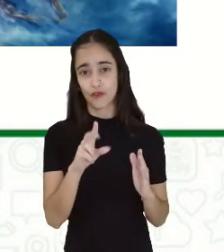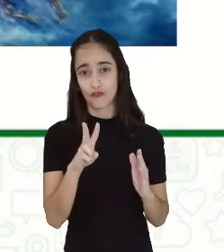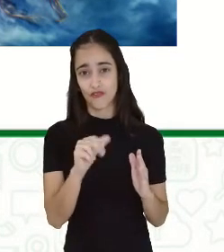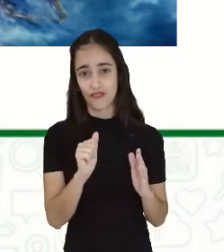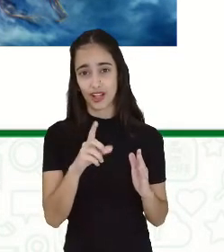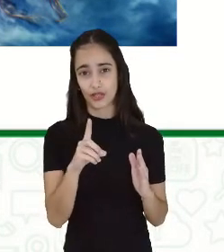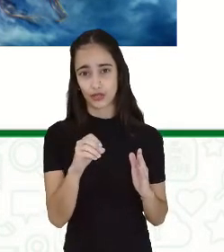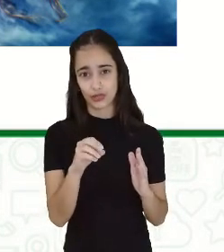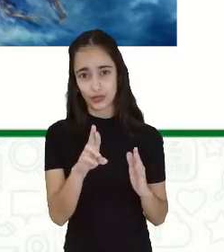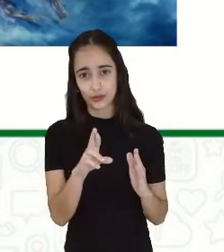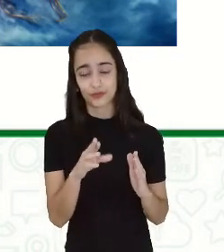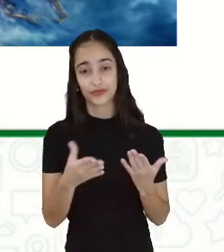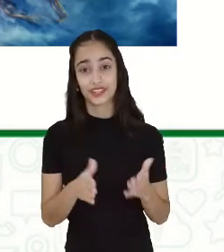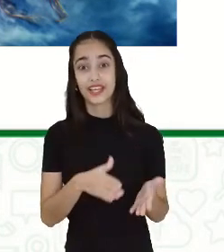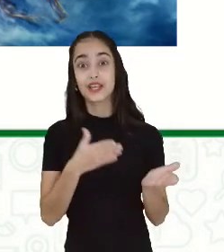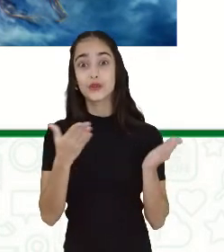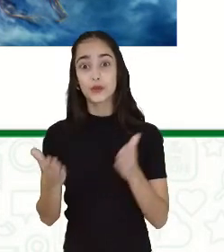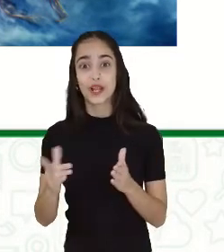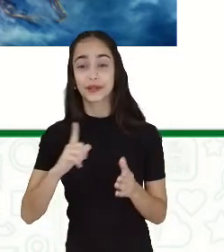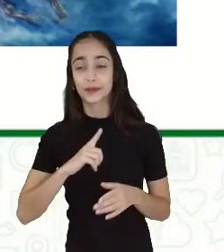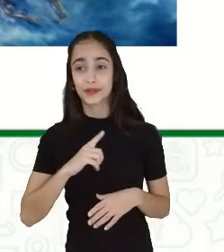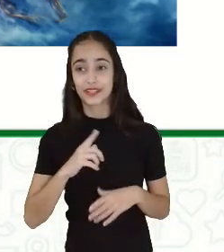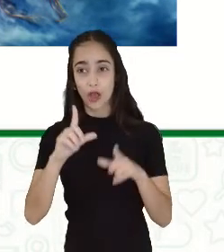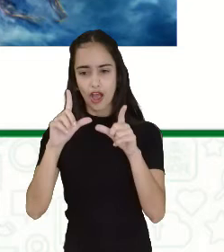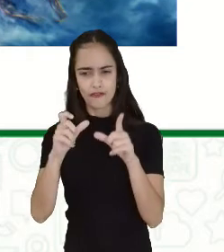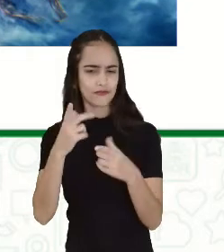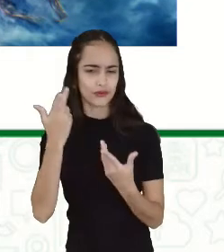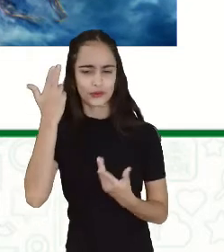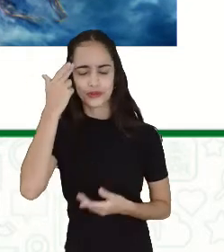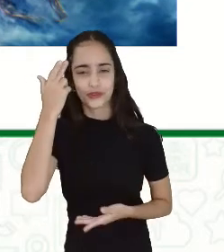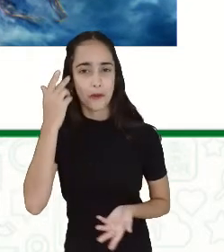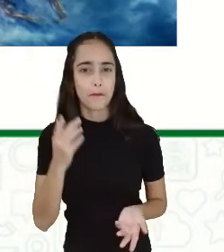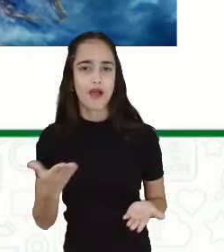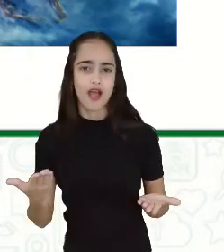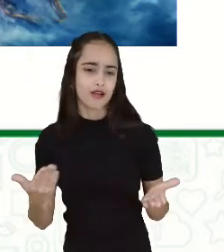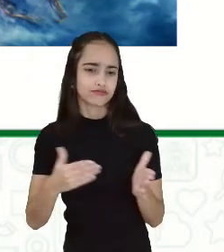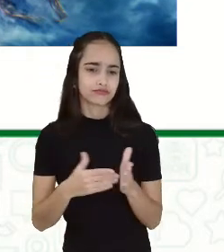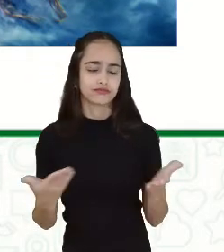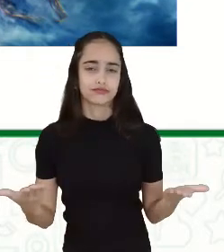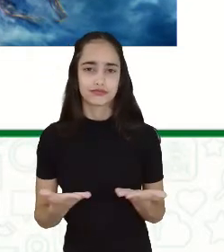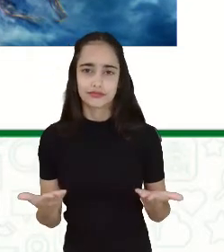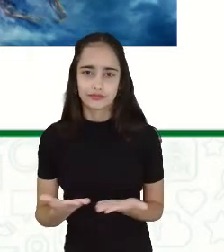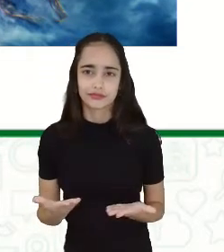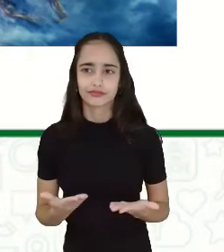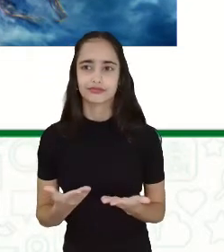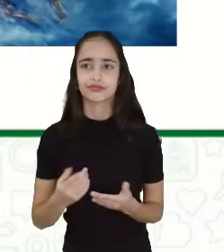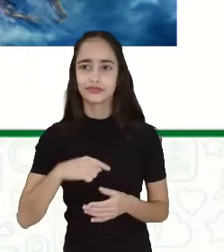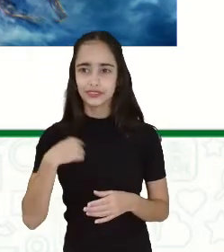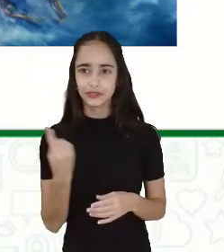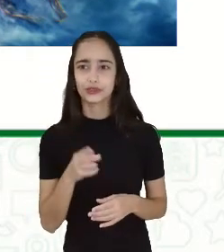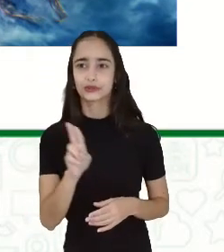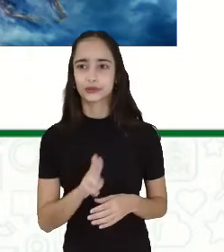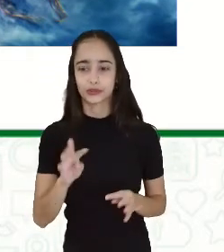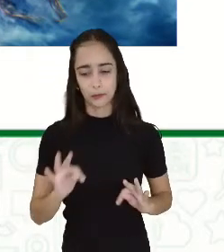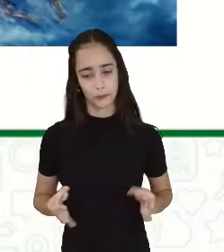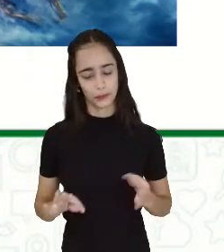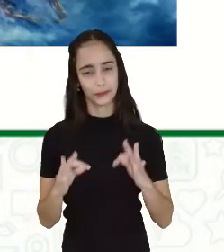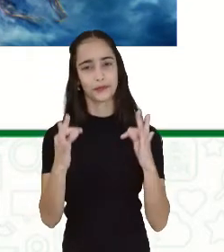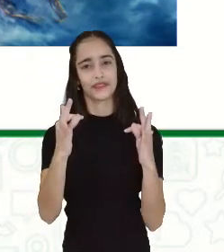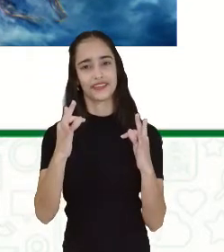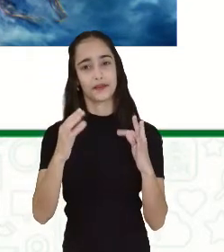vendo uma fotografia já bem atual com aquilo que a gente usa hoje recursos tecnológicos que alteram